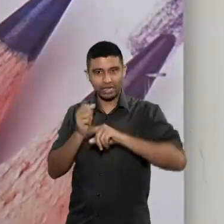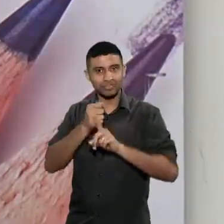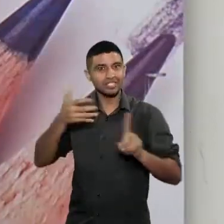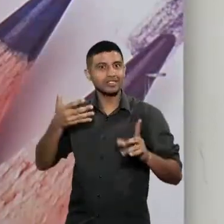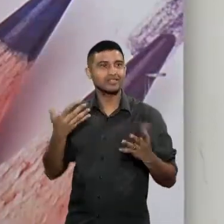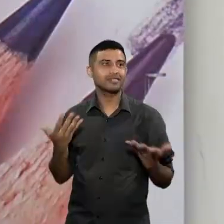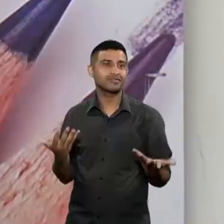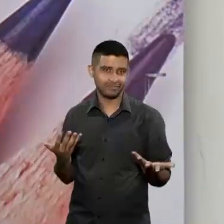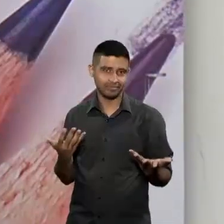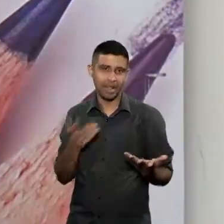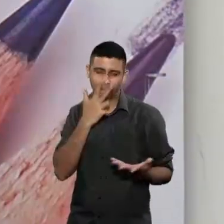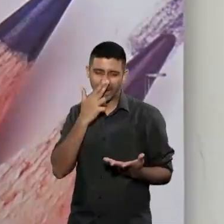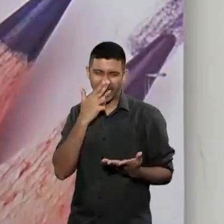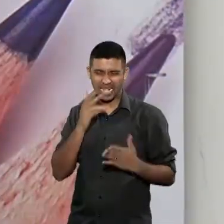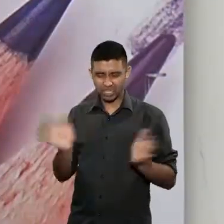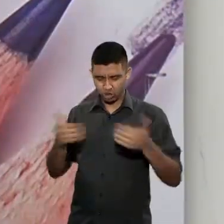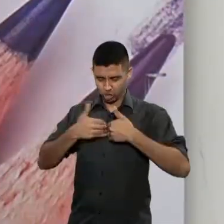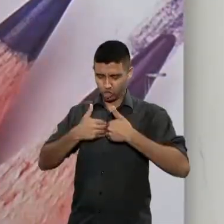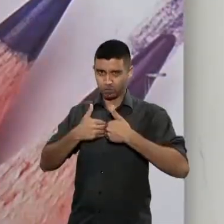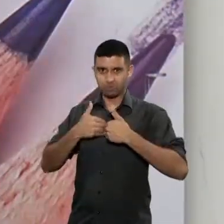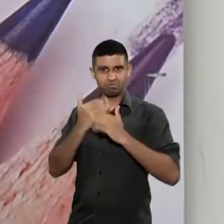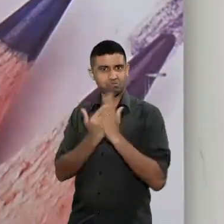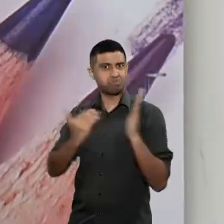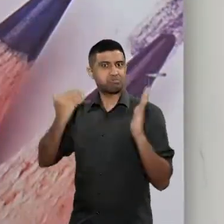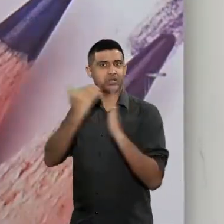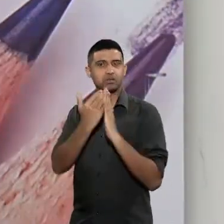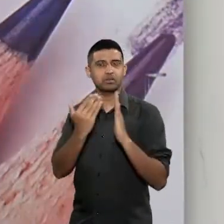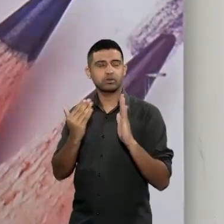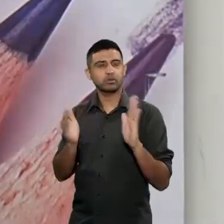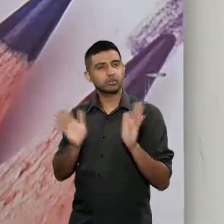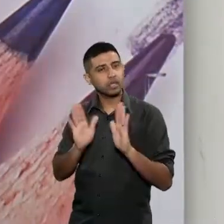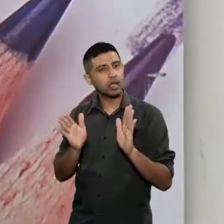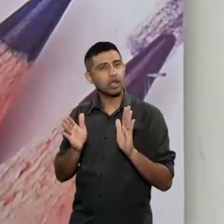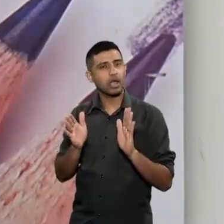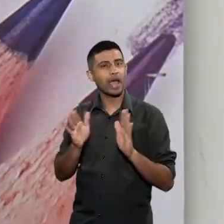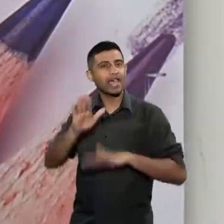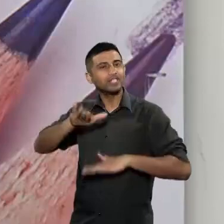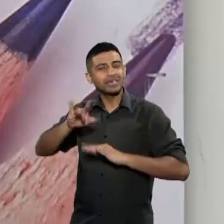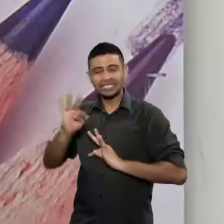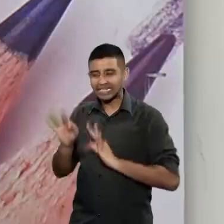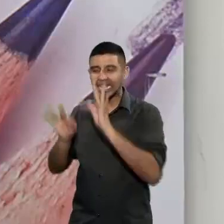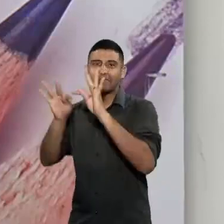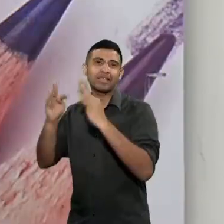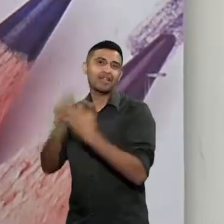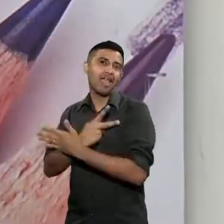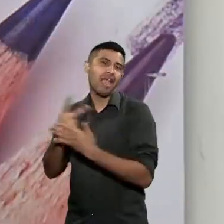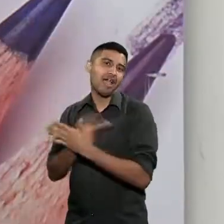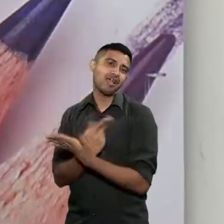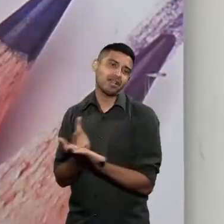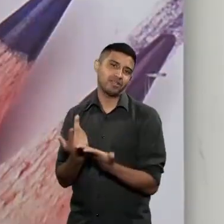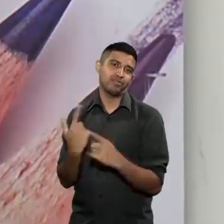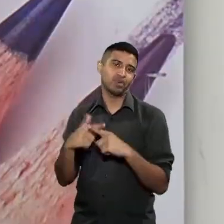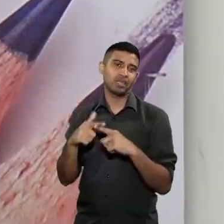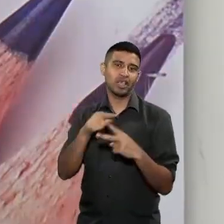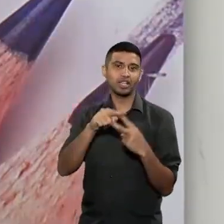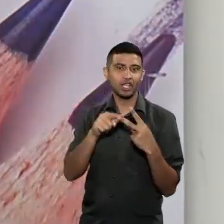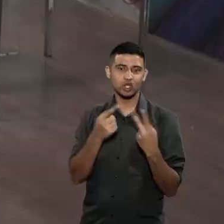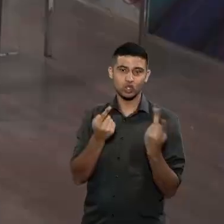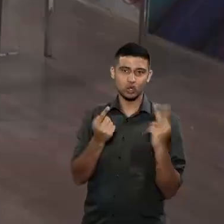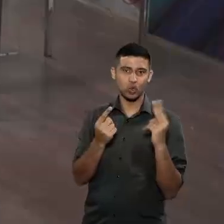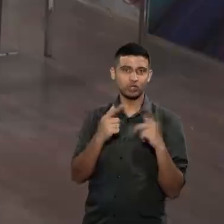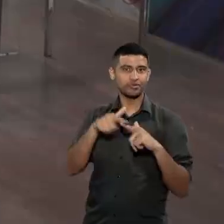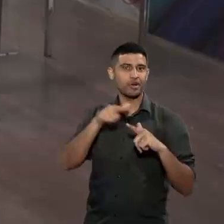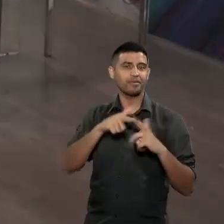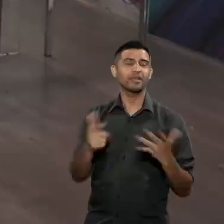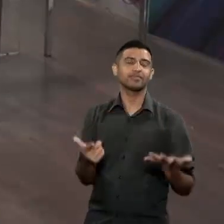Sim. Parece que é mais severo, mas não é. E você vai tratar de uma coisa de uma forma totalmente errada. Exatamente. Porque, na verdade, são duas coisas. A